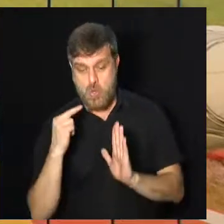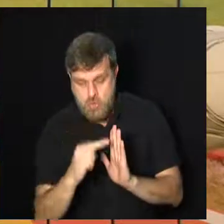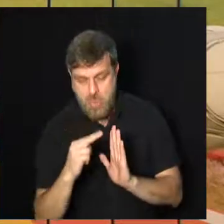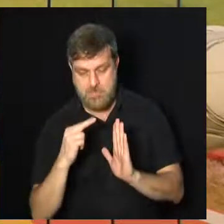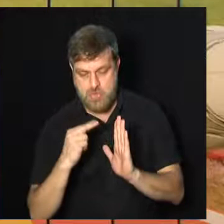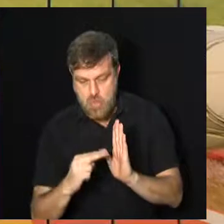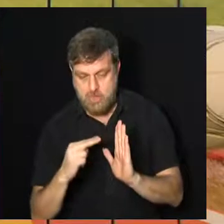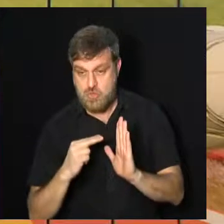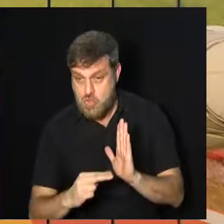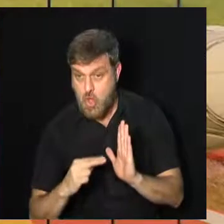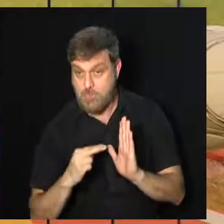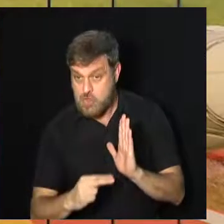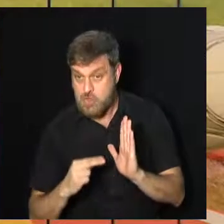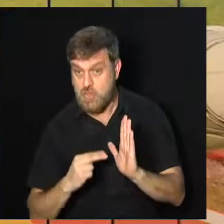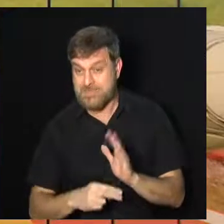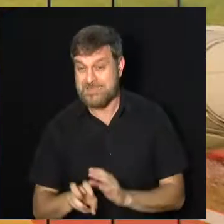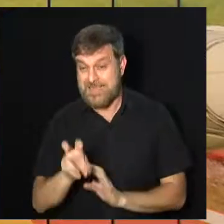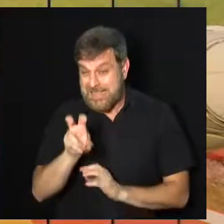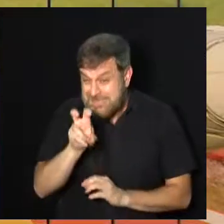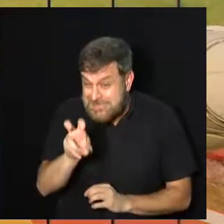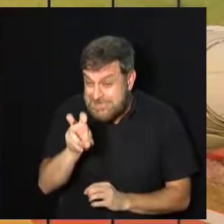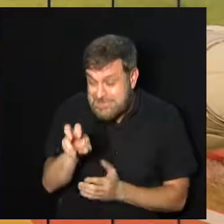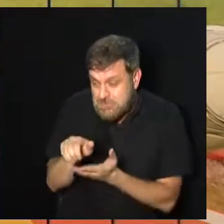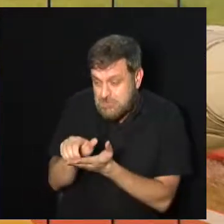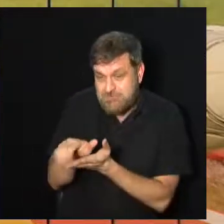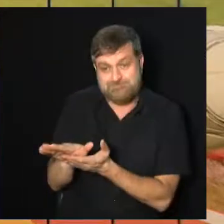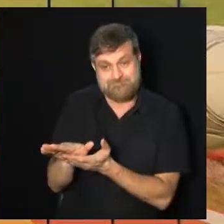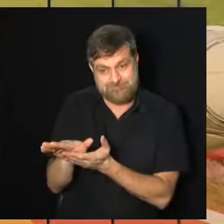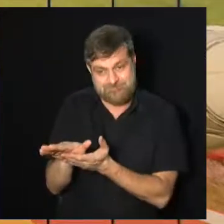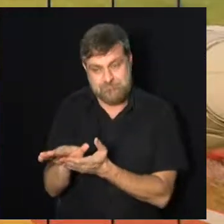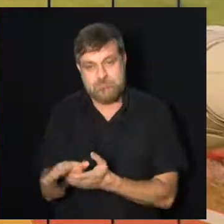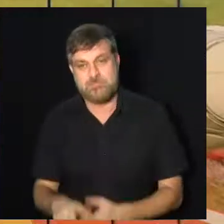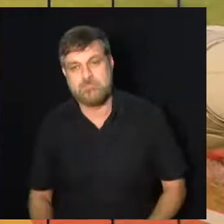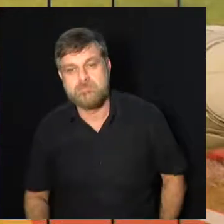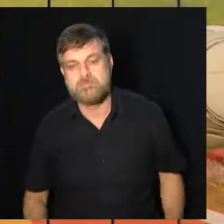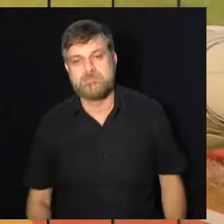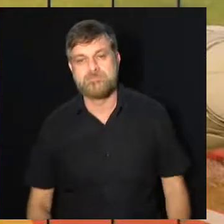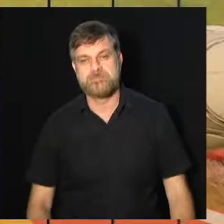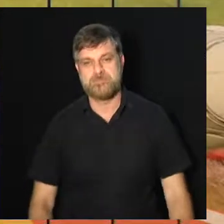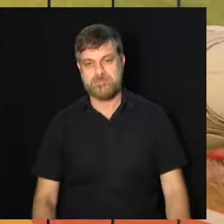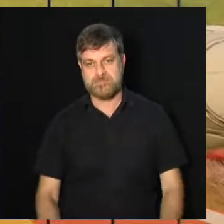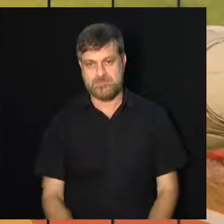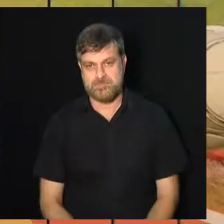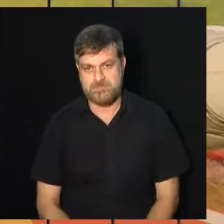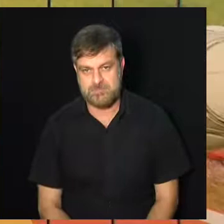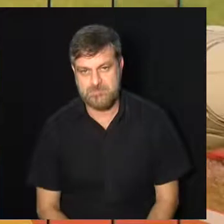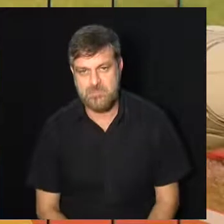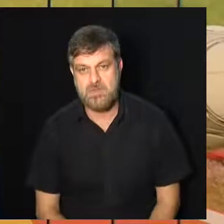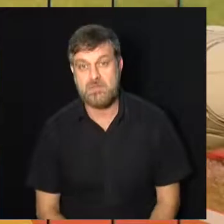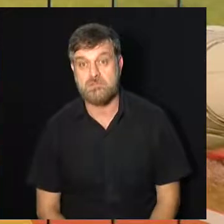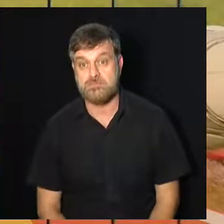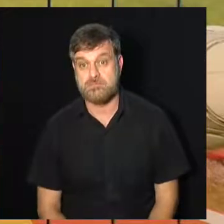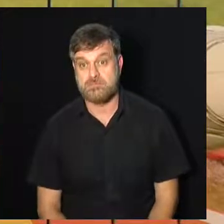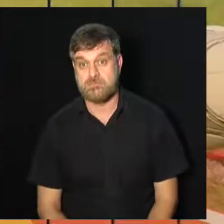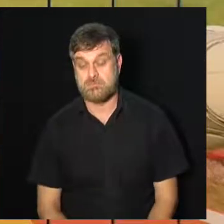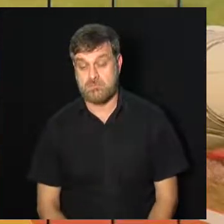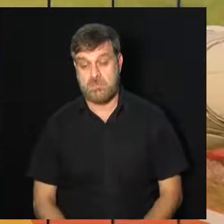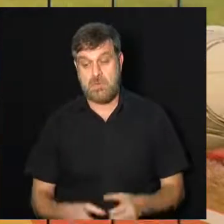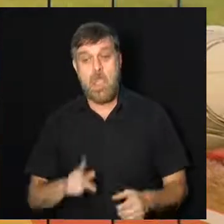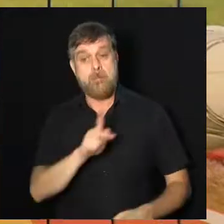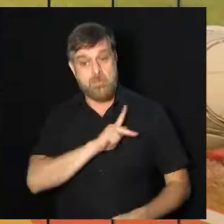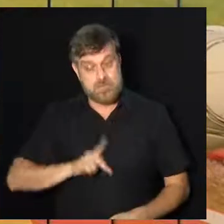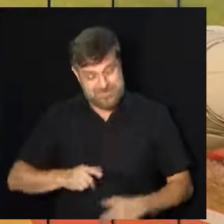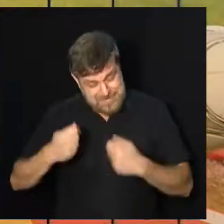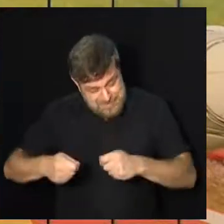Edson e os meio-campistas Gerson Magrão, Alex Maranhão e Rafael Longini. Macaca precisa